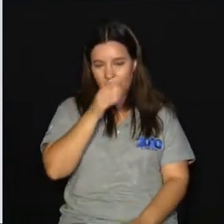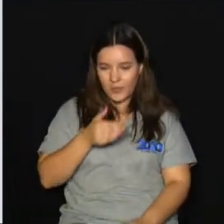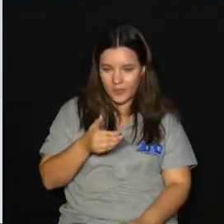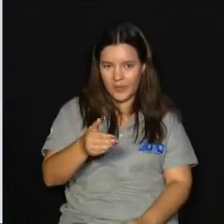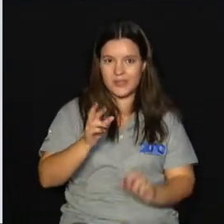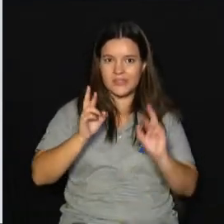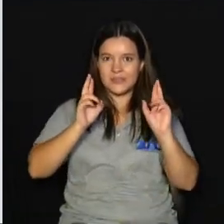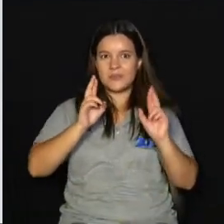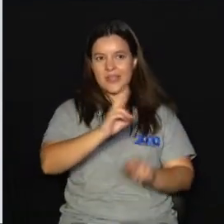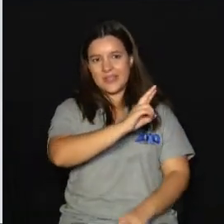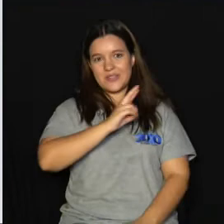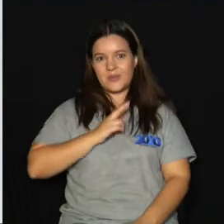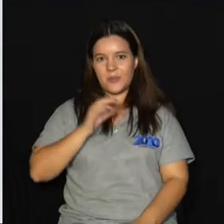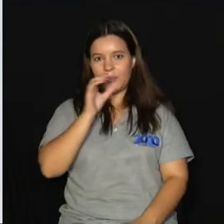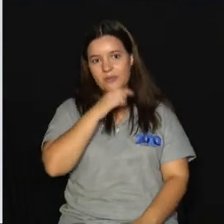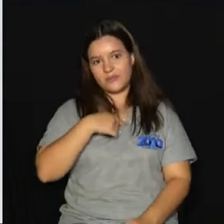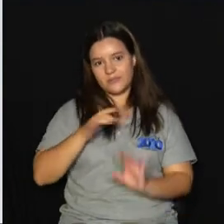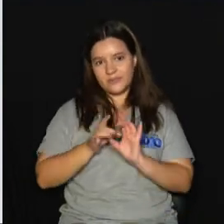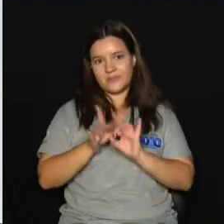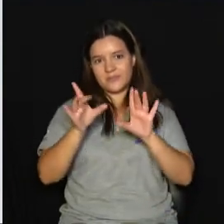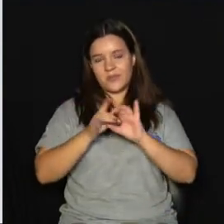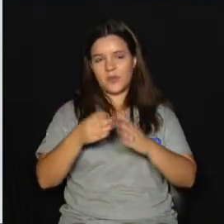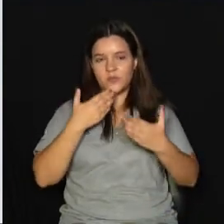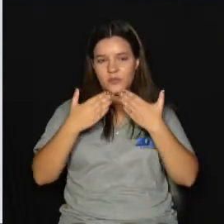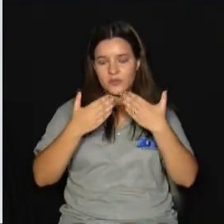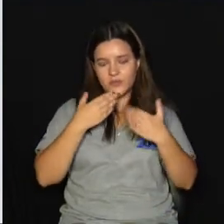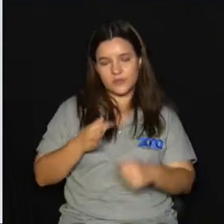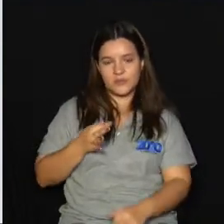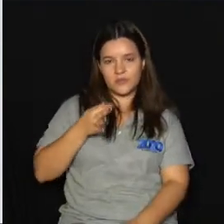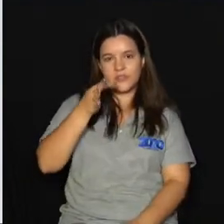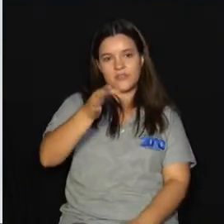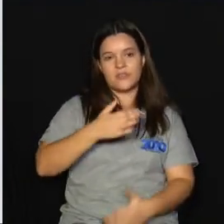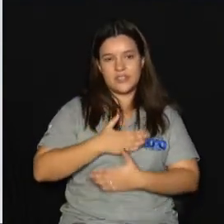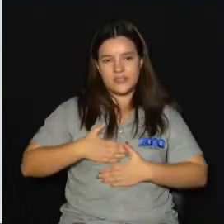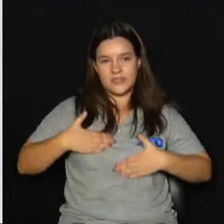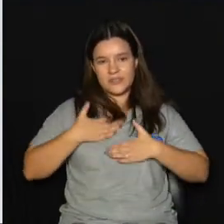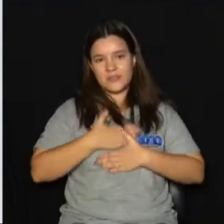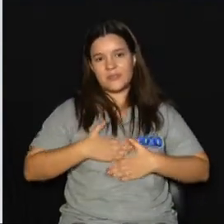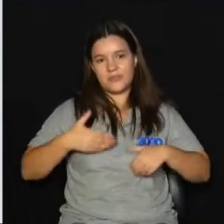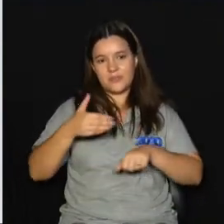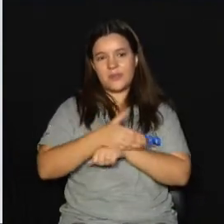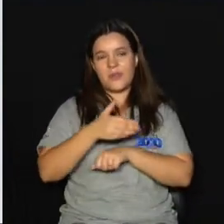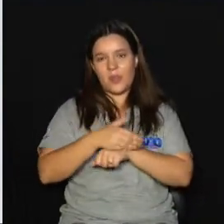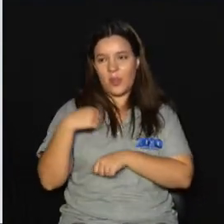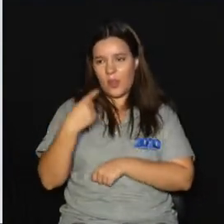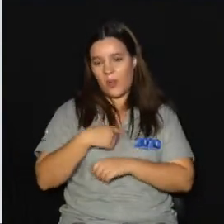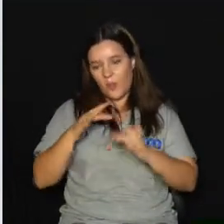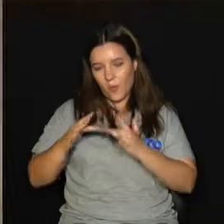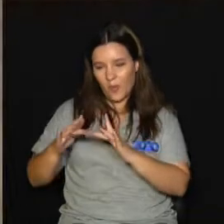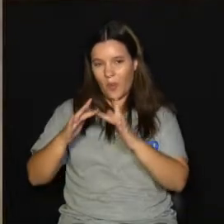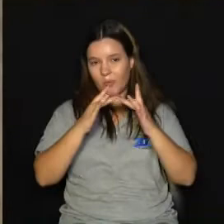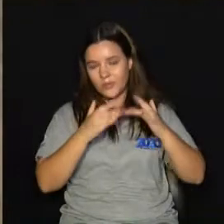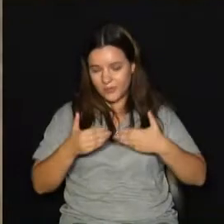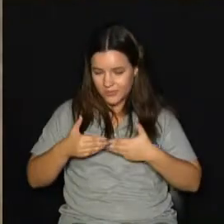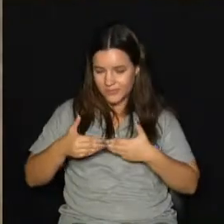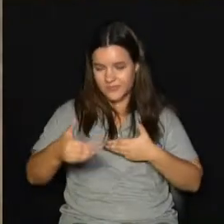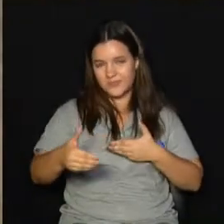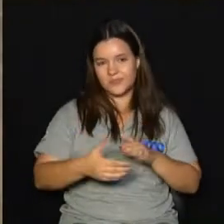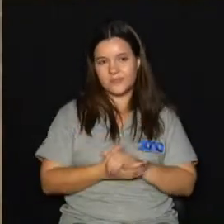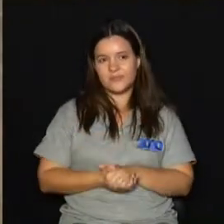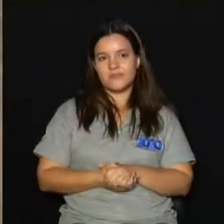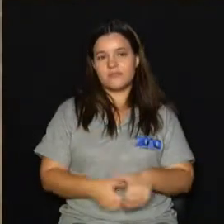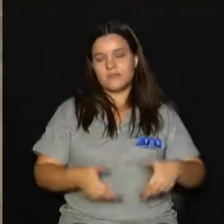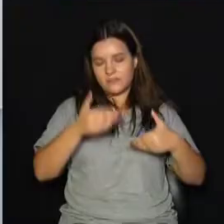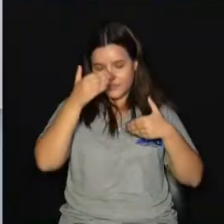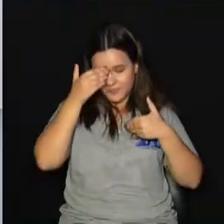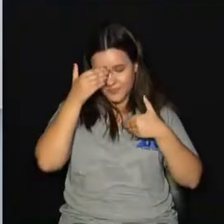o resultado e estou à disposição para conversas futuras. Foi um prazer participar e a gente segue em contato. Tá certo, então, agradeço